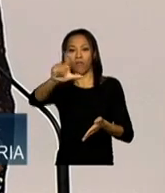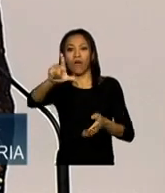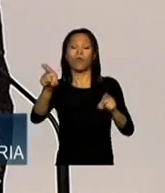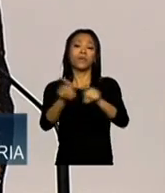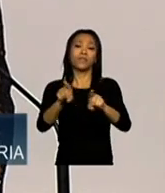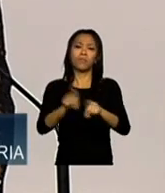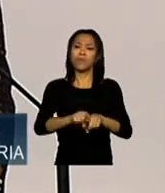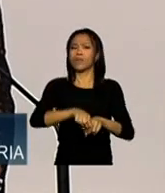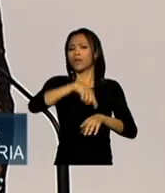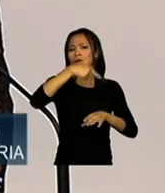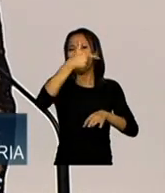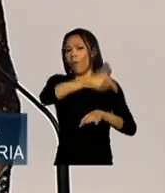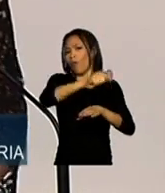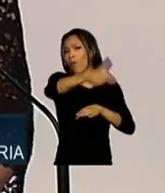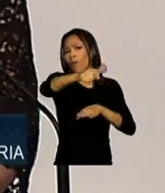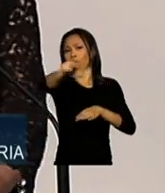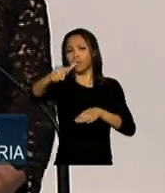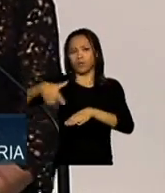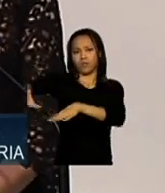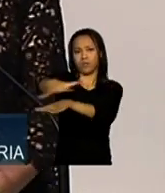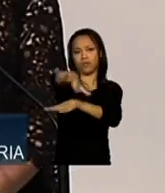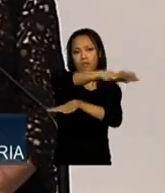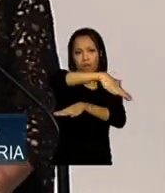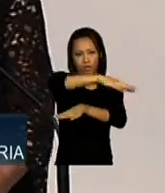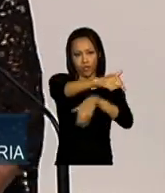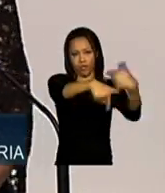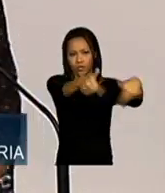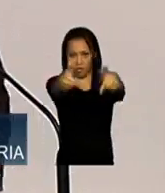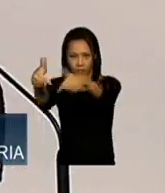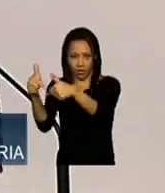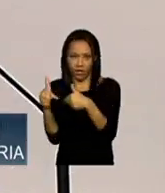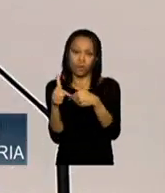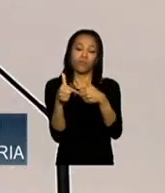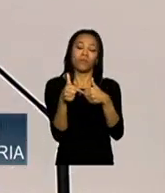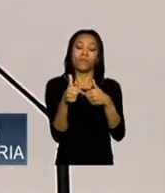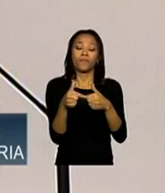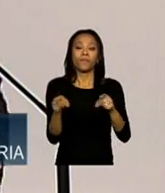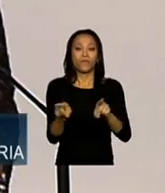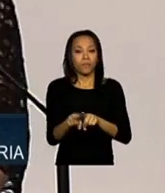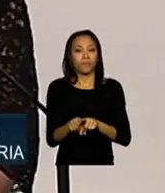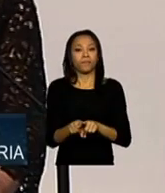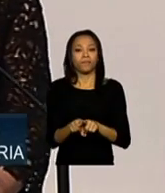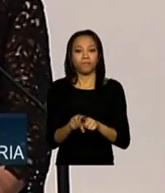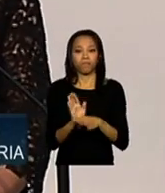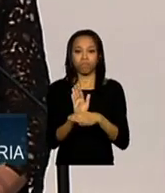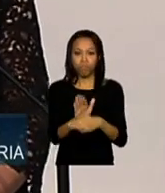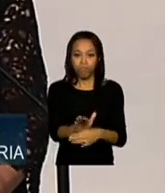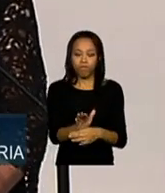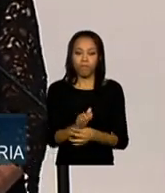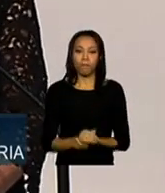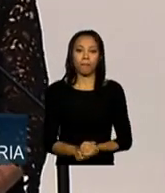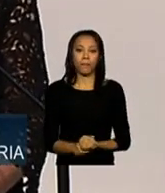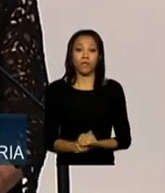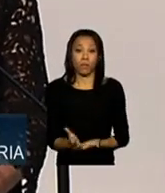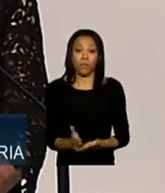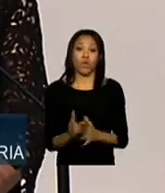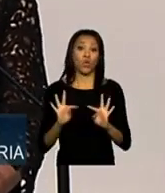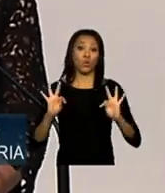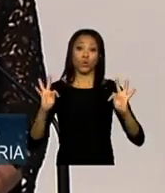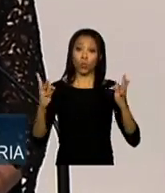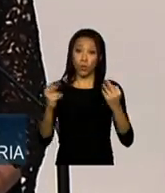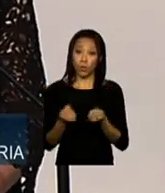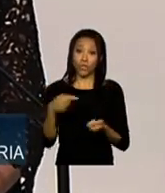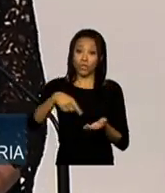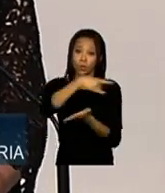nacional correlata, com efeitos externos necessariamente. Todas essas